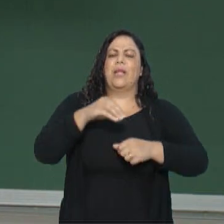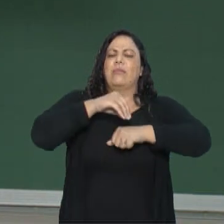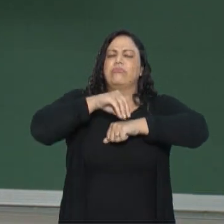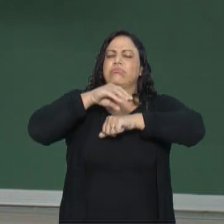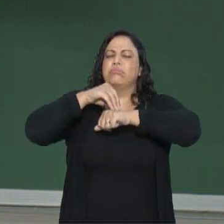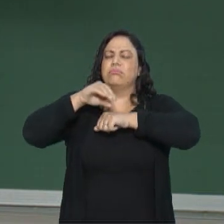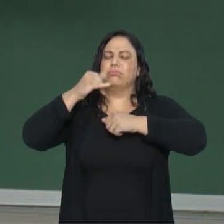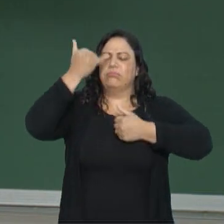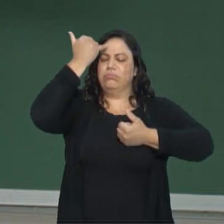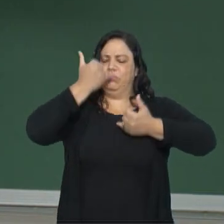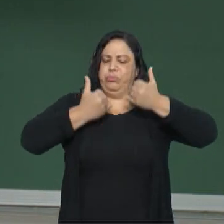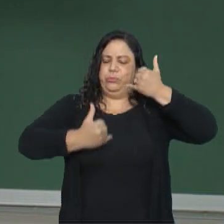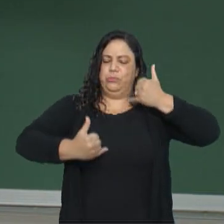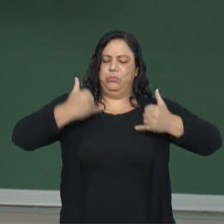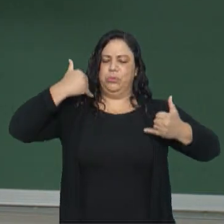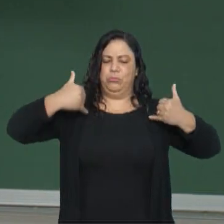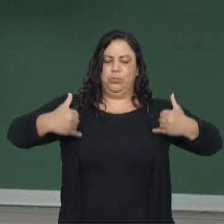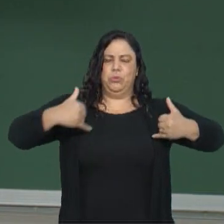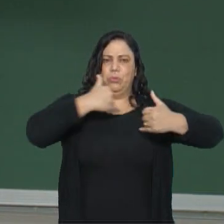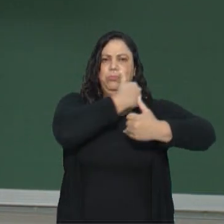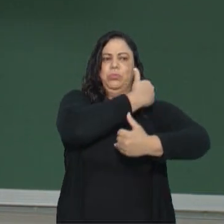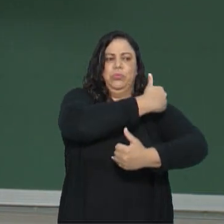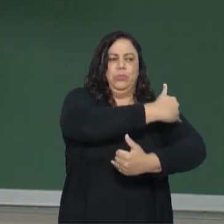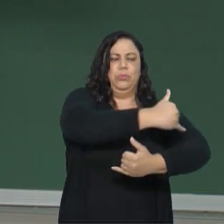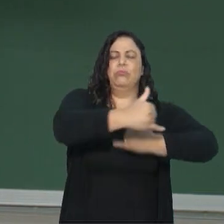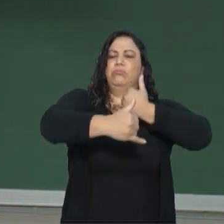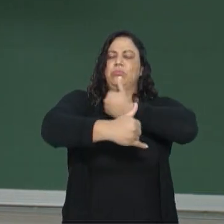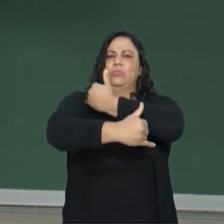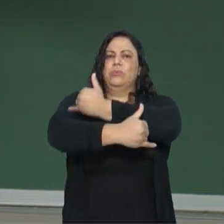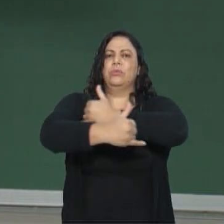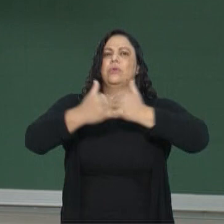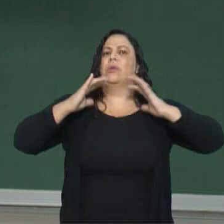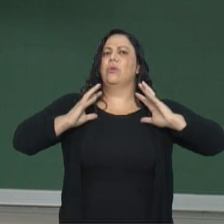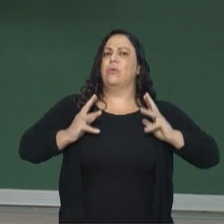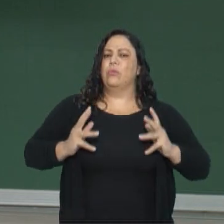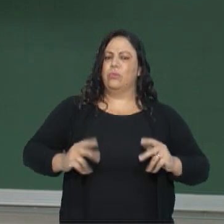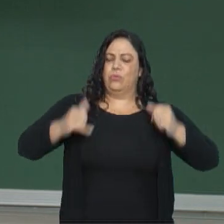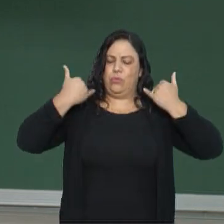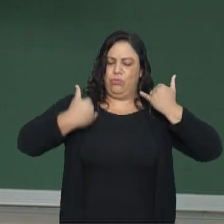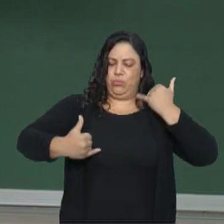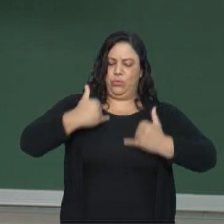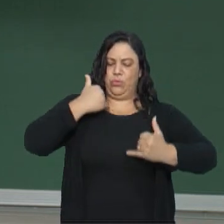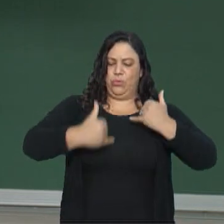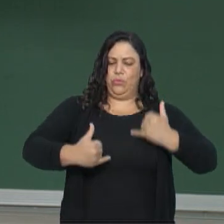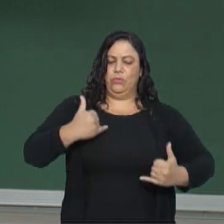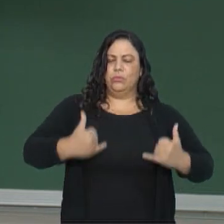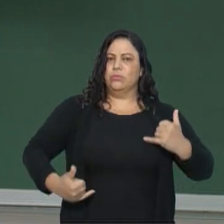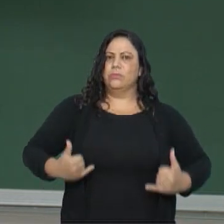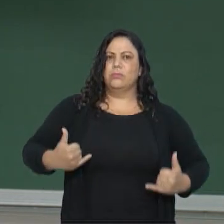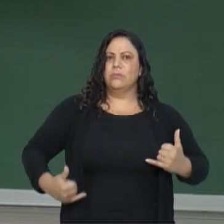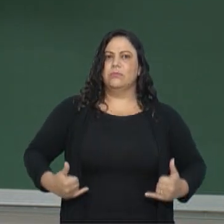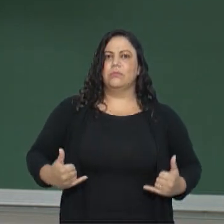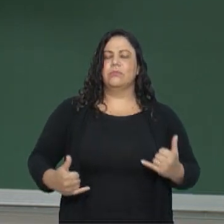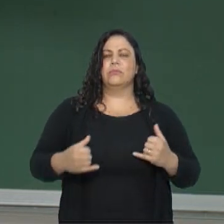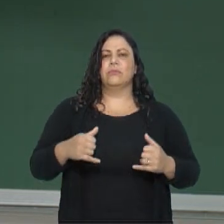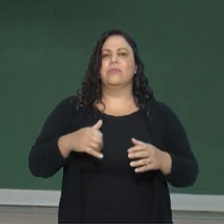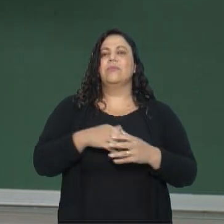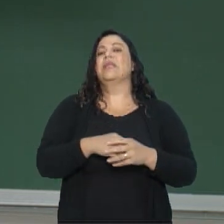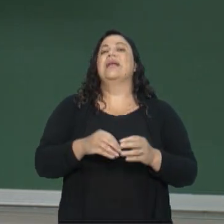levar, conduzir o quê? O impulso nervoso. Ah, Fabiano, eu coloquei que o neurônio transmite